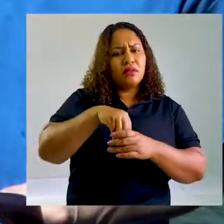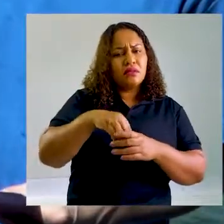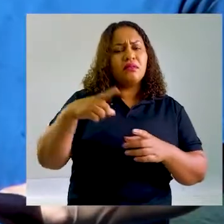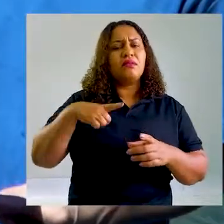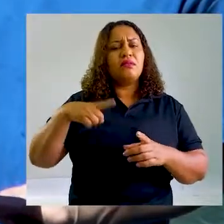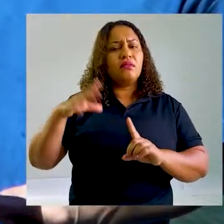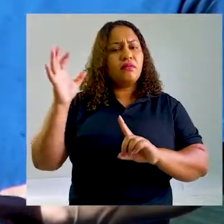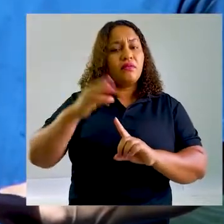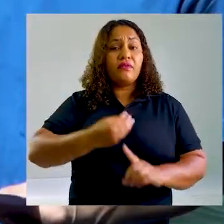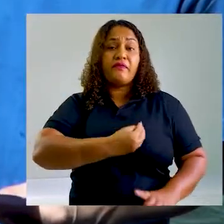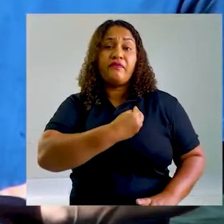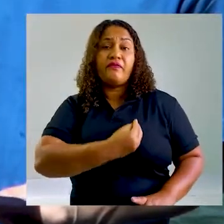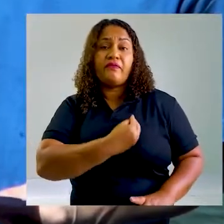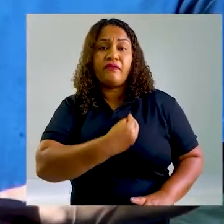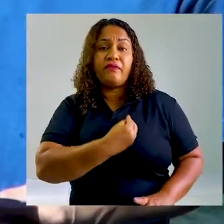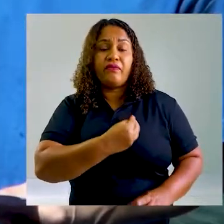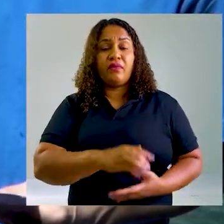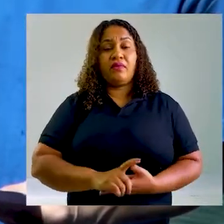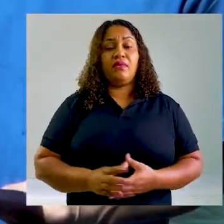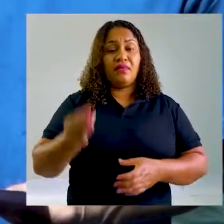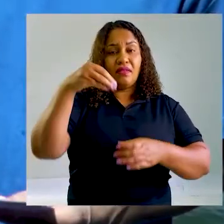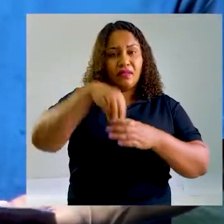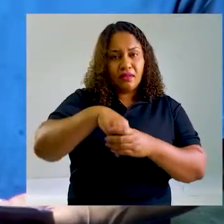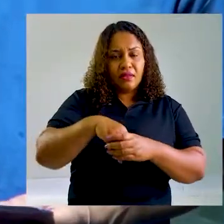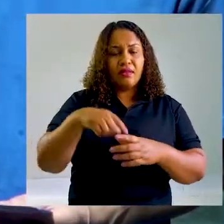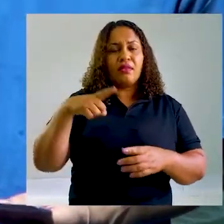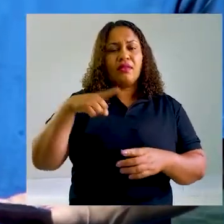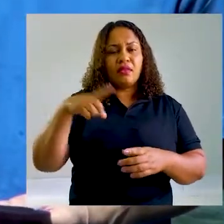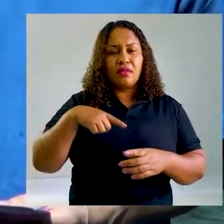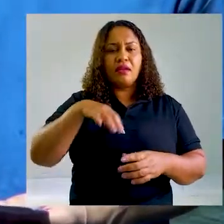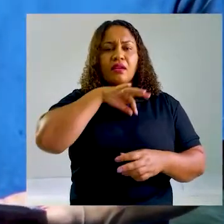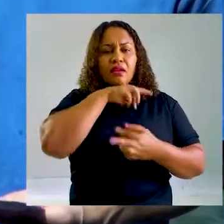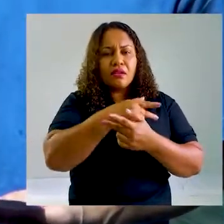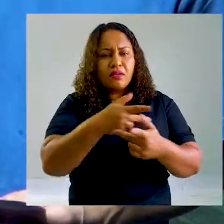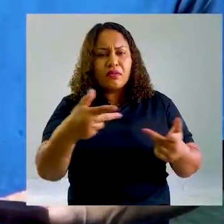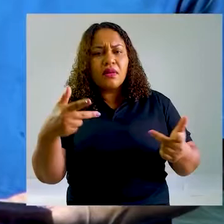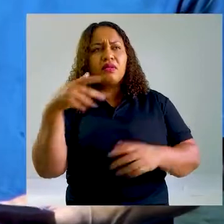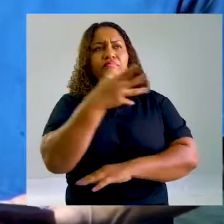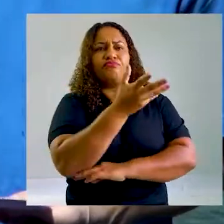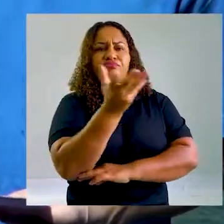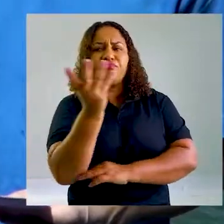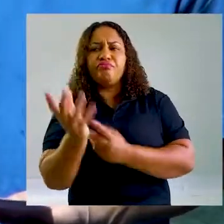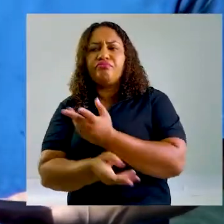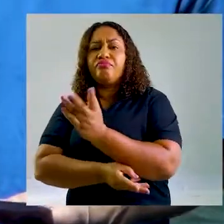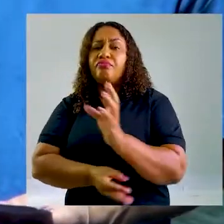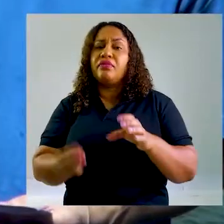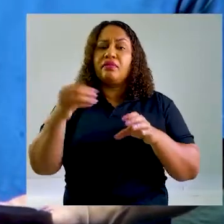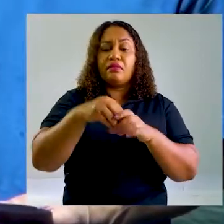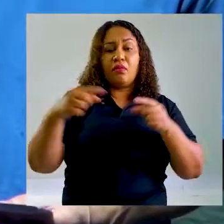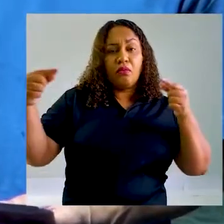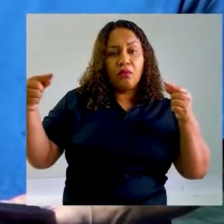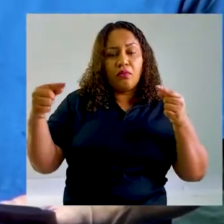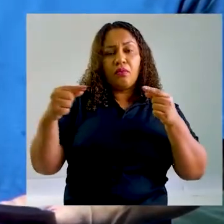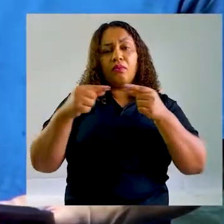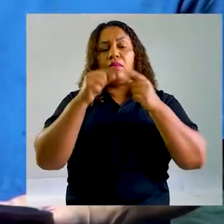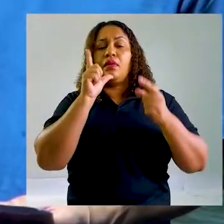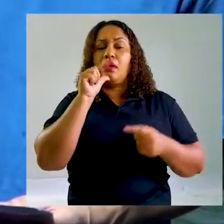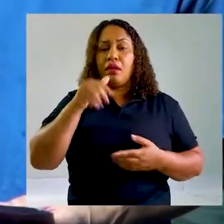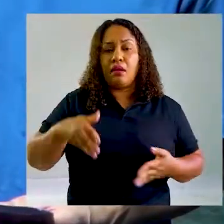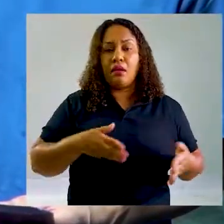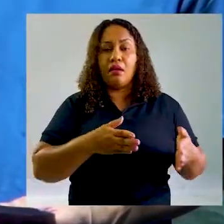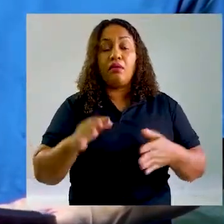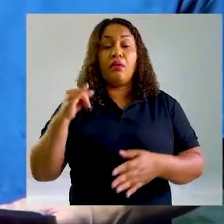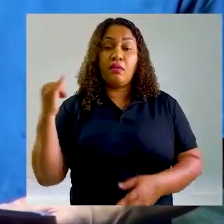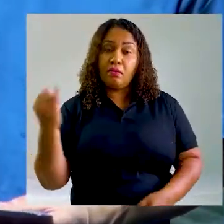tem, né, toda uma fauna e uma flora que estão associados a ele, certo? Que